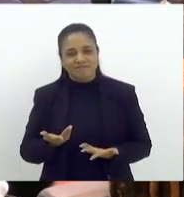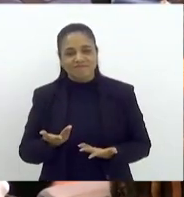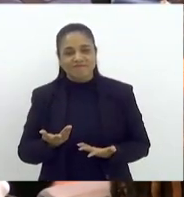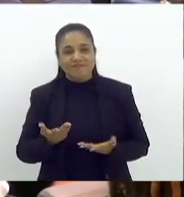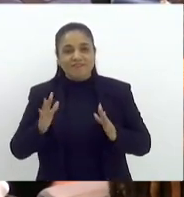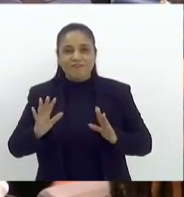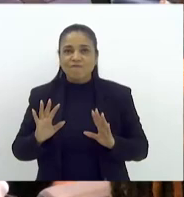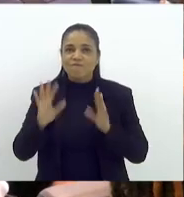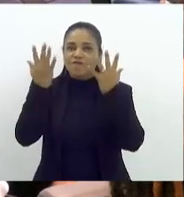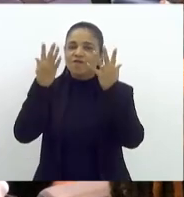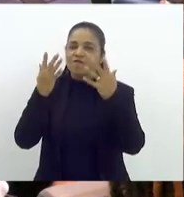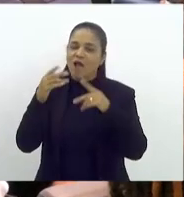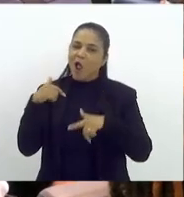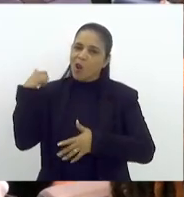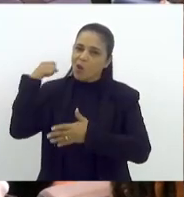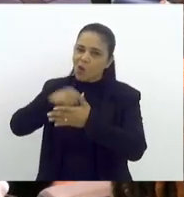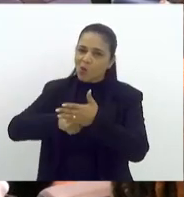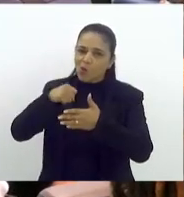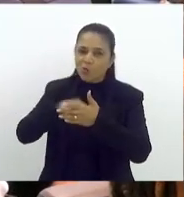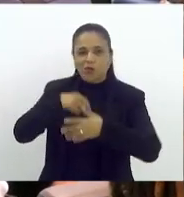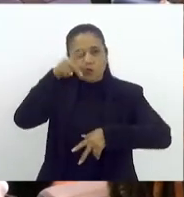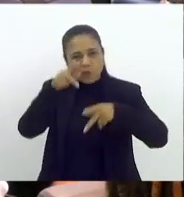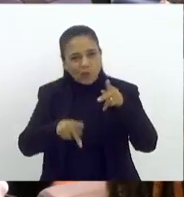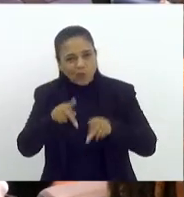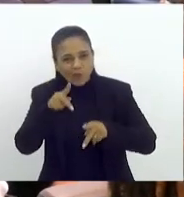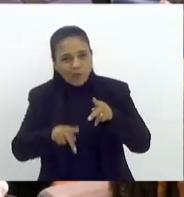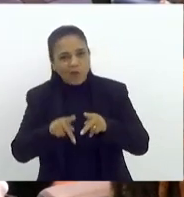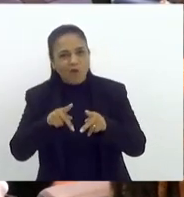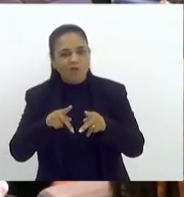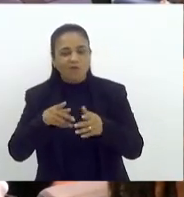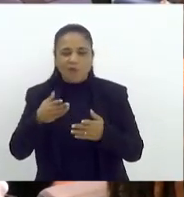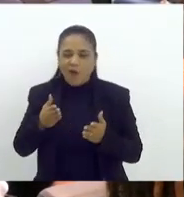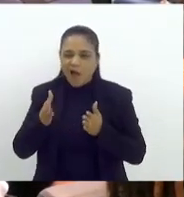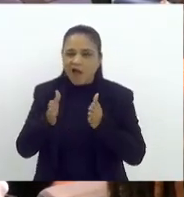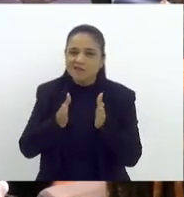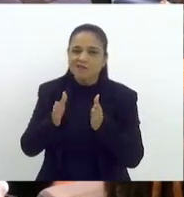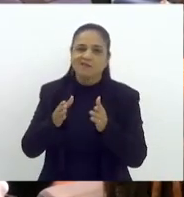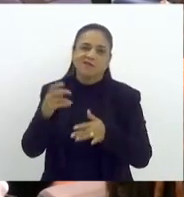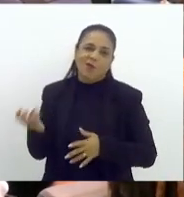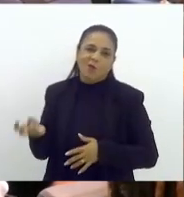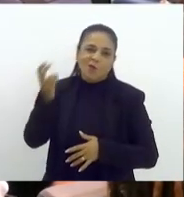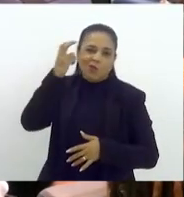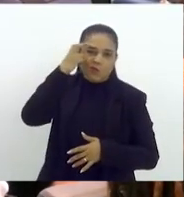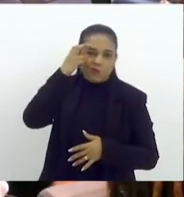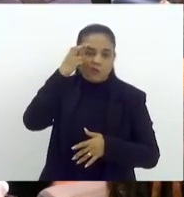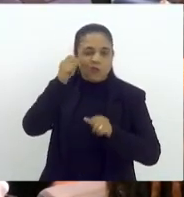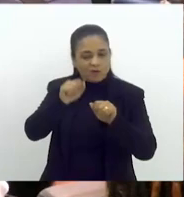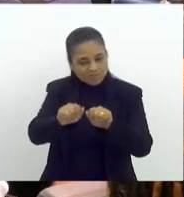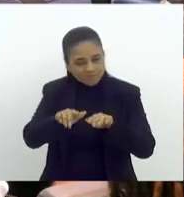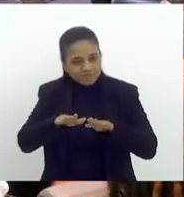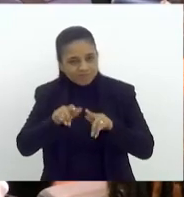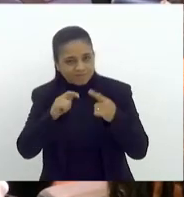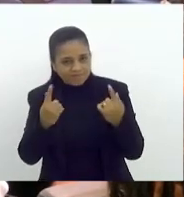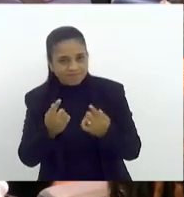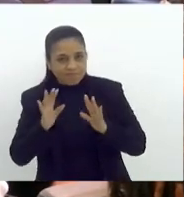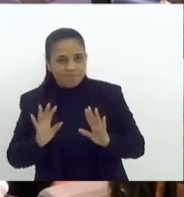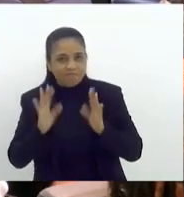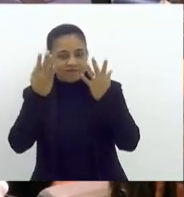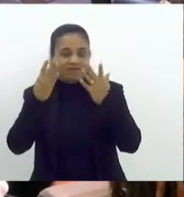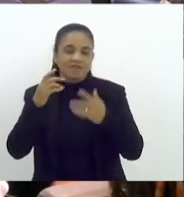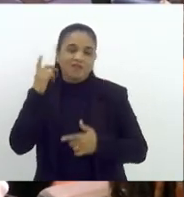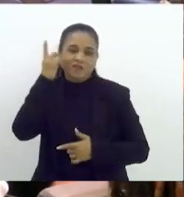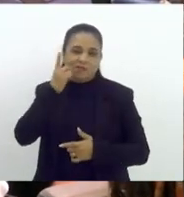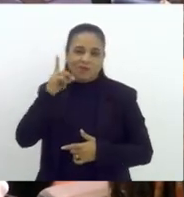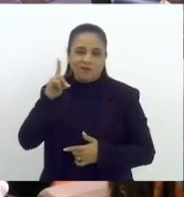viva a luta do povo por acesso à cultura viva frente parlamentar viva deputada